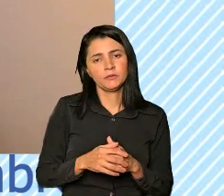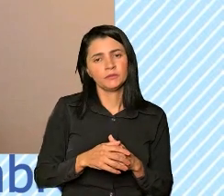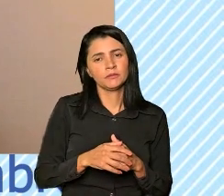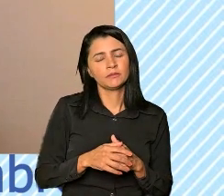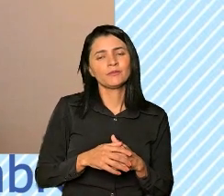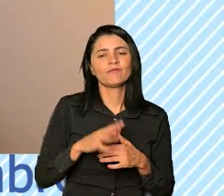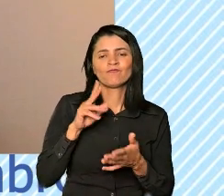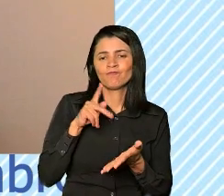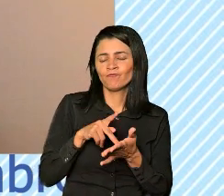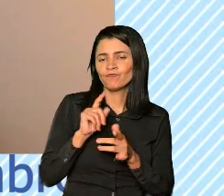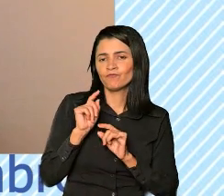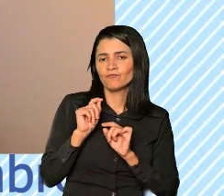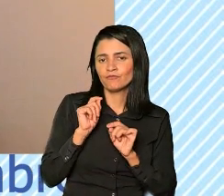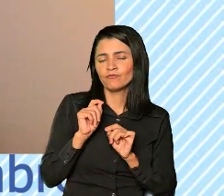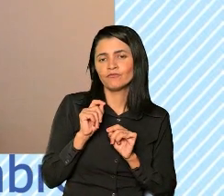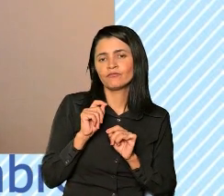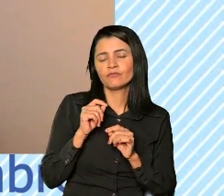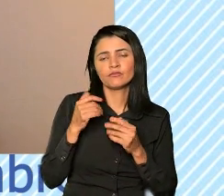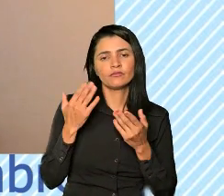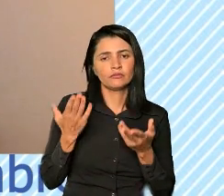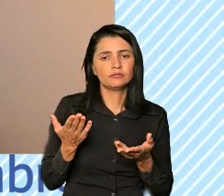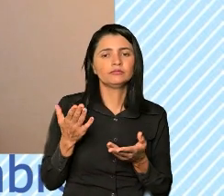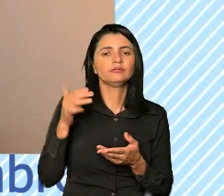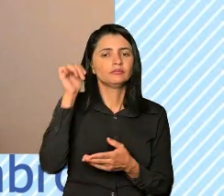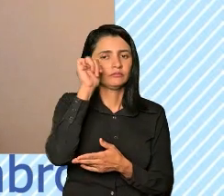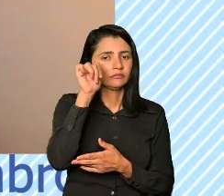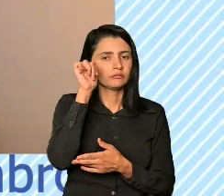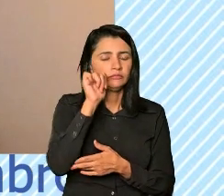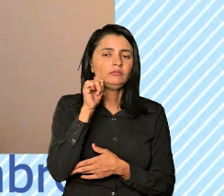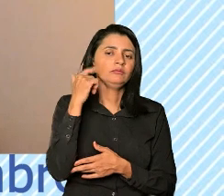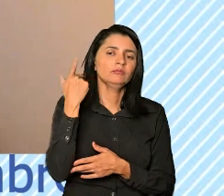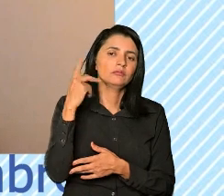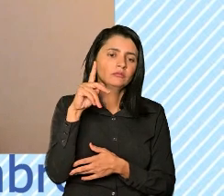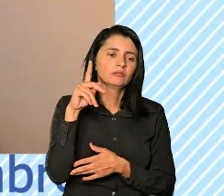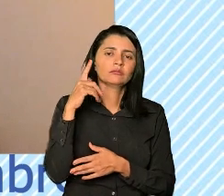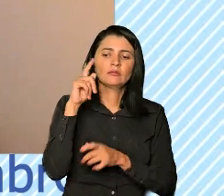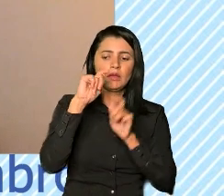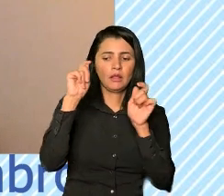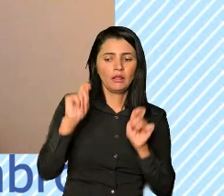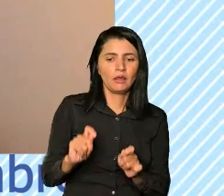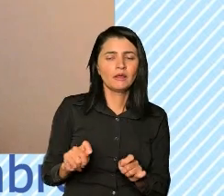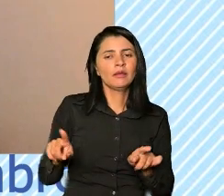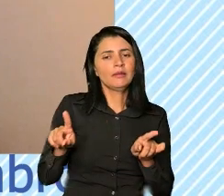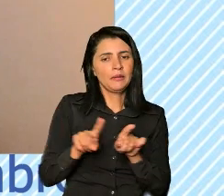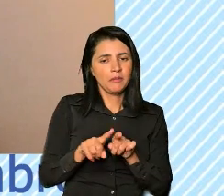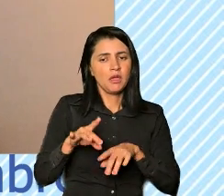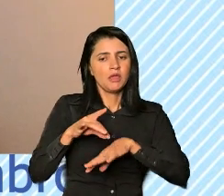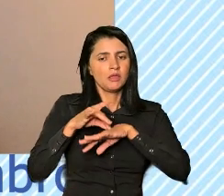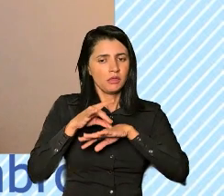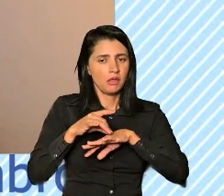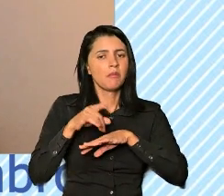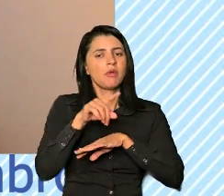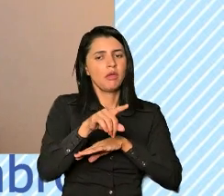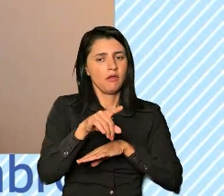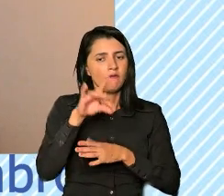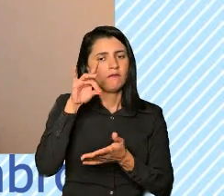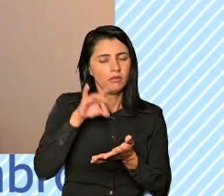na verdade, as mulheres, não só as das estátuas, mas as de carne e osso, elas